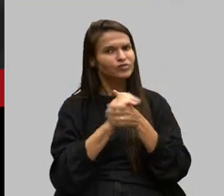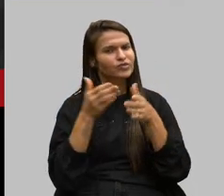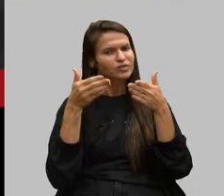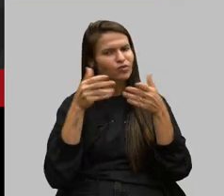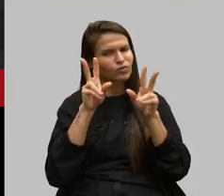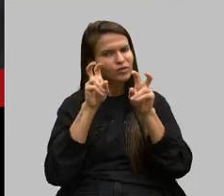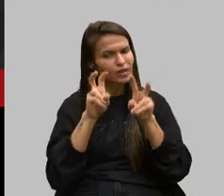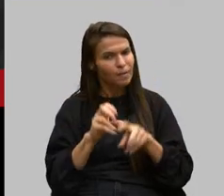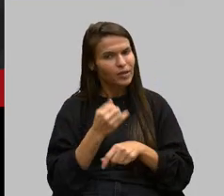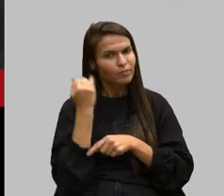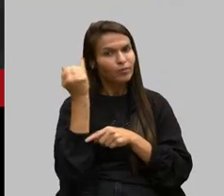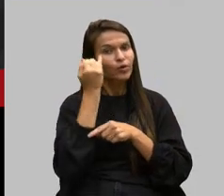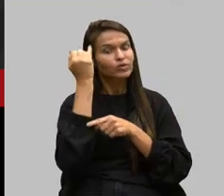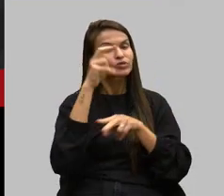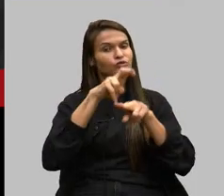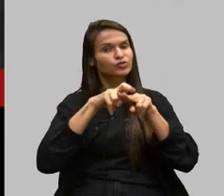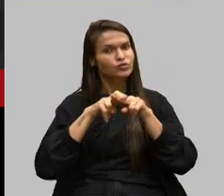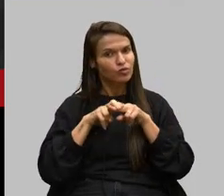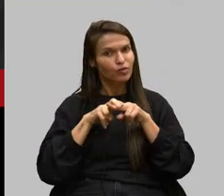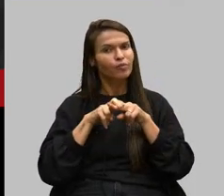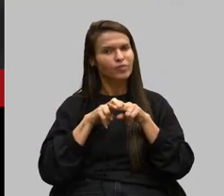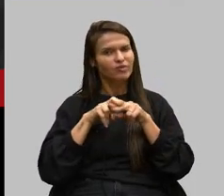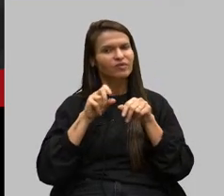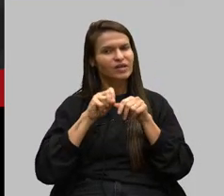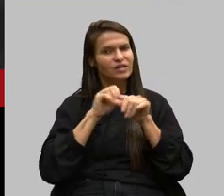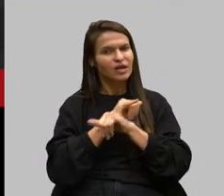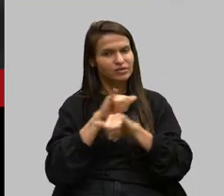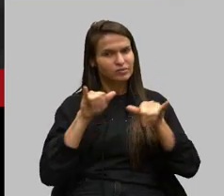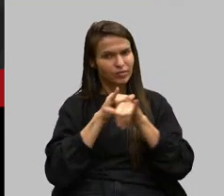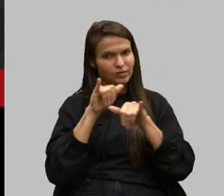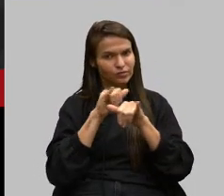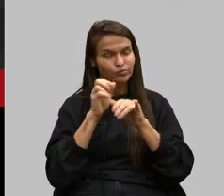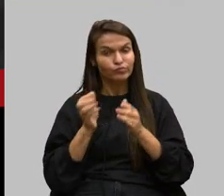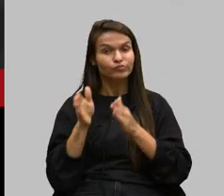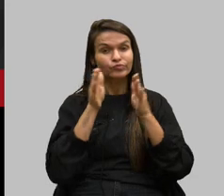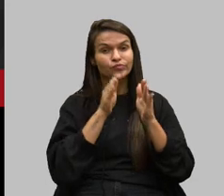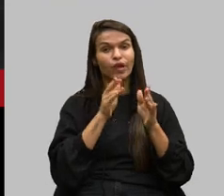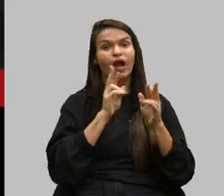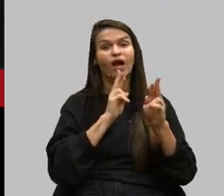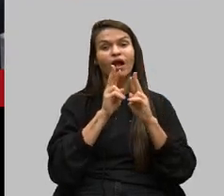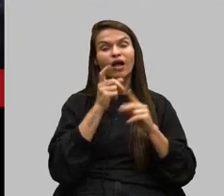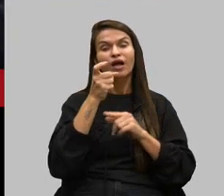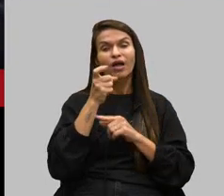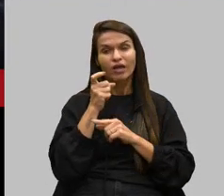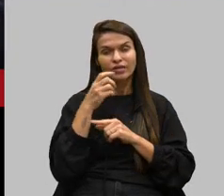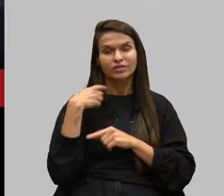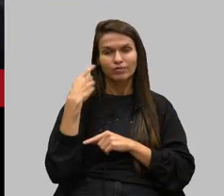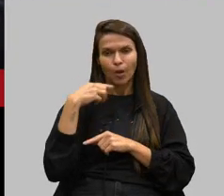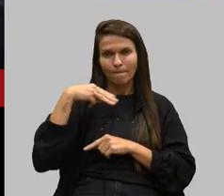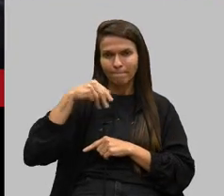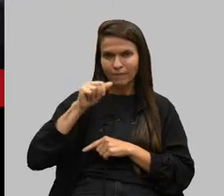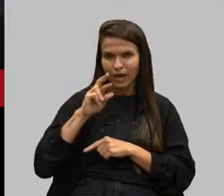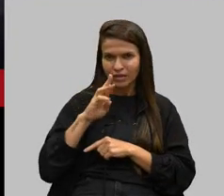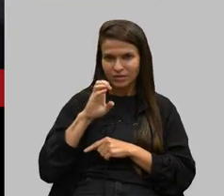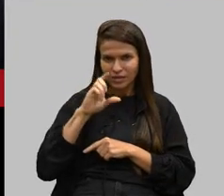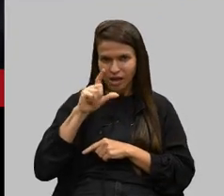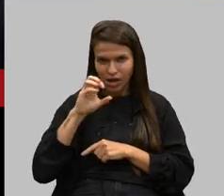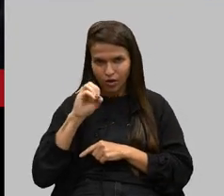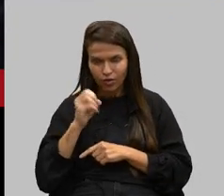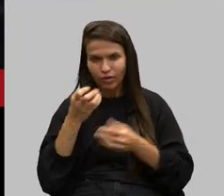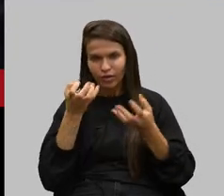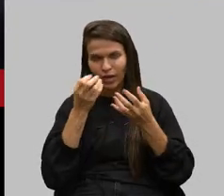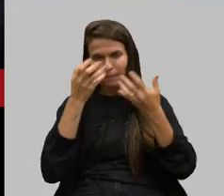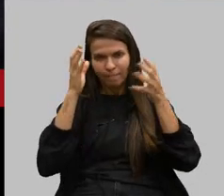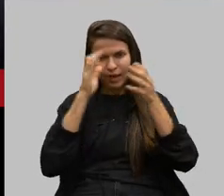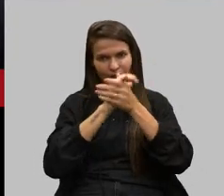muito importante sobre fazer uma explanação com relação ao nosso ex-deputado quero parabenizar